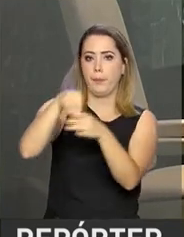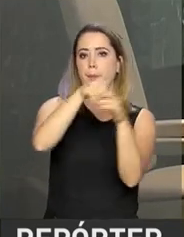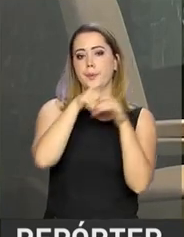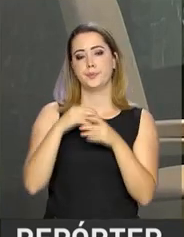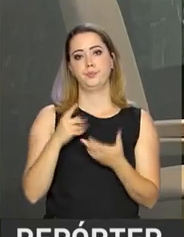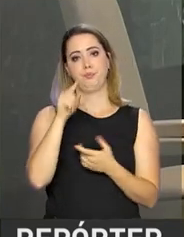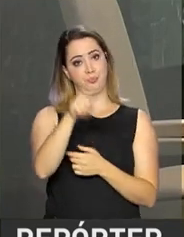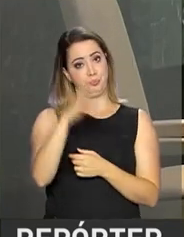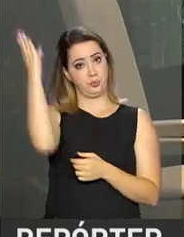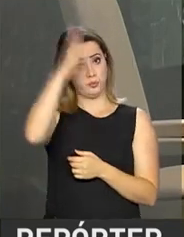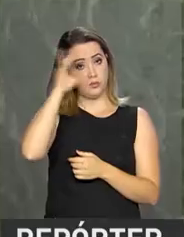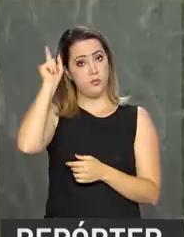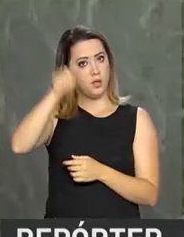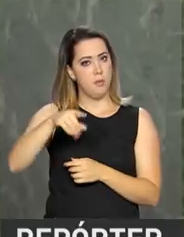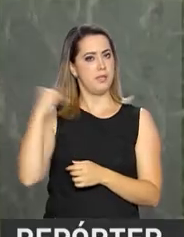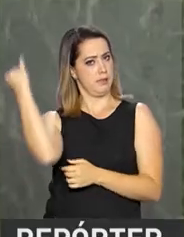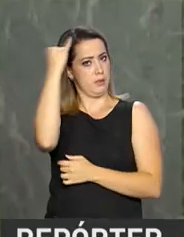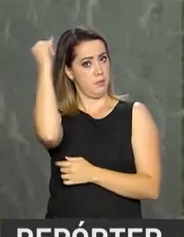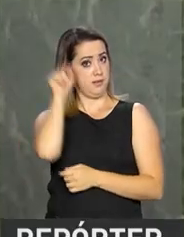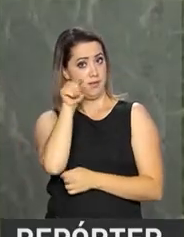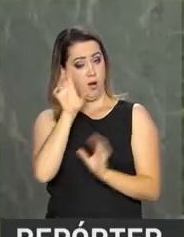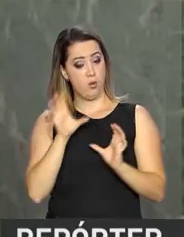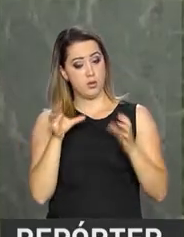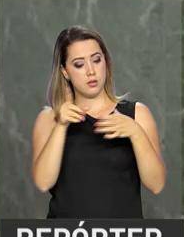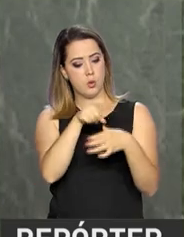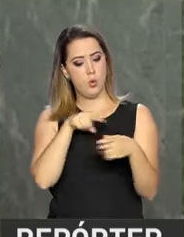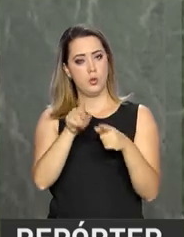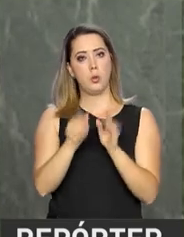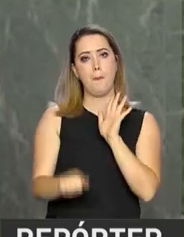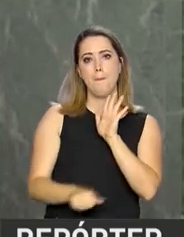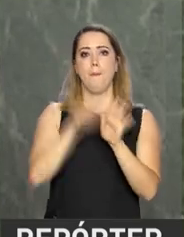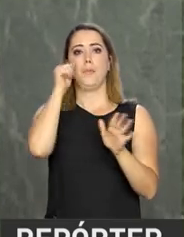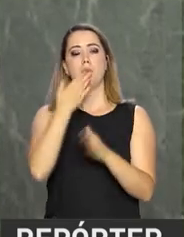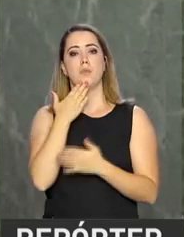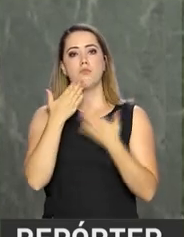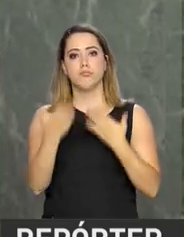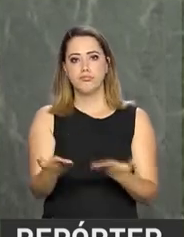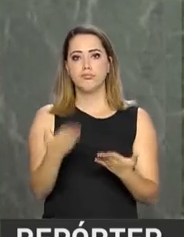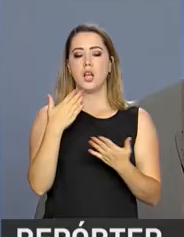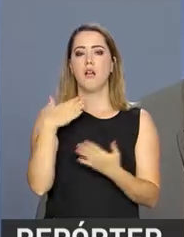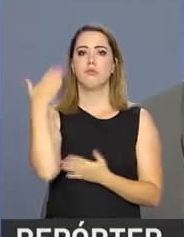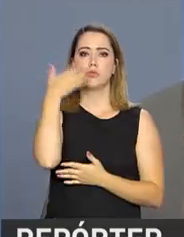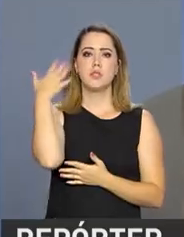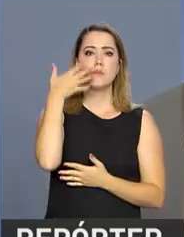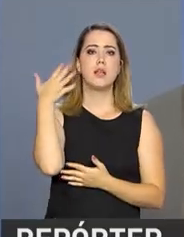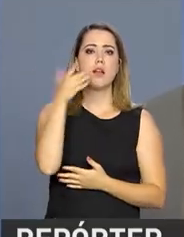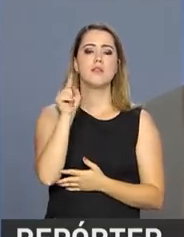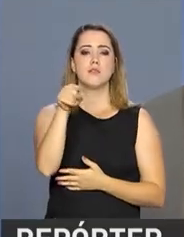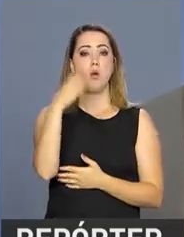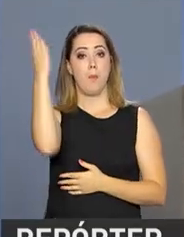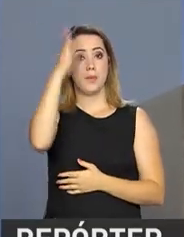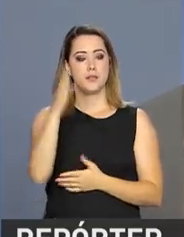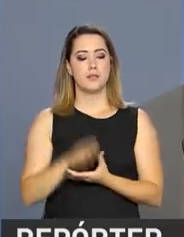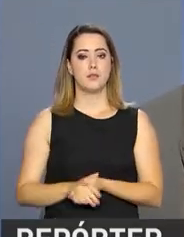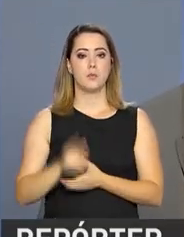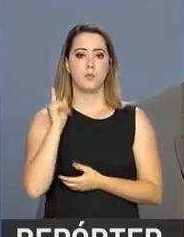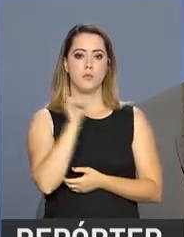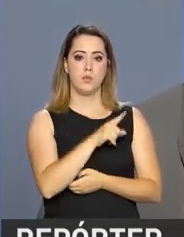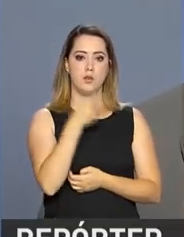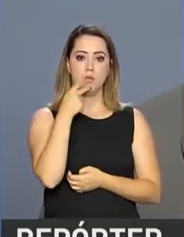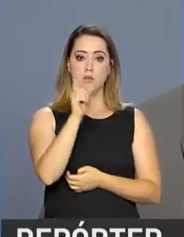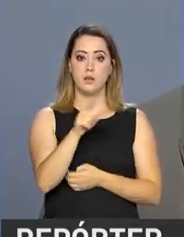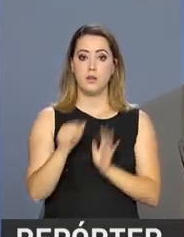encontro tradicionalmente o país é o primeiro a discursar na abertura da assembléia primeira vez que o brasil discursa